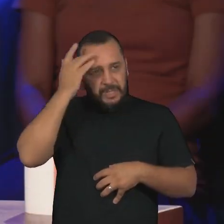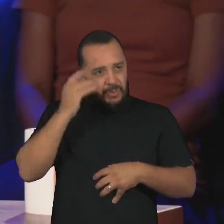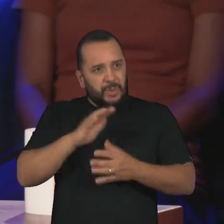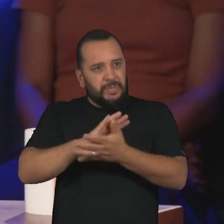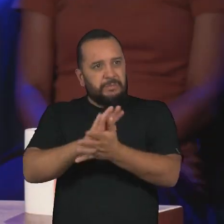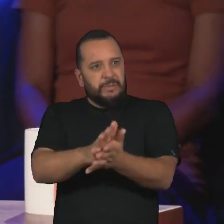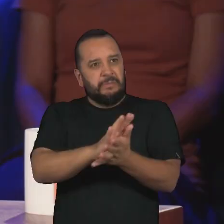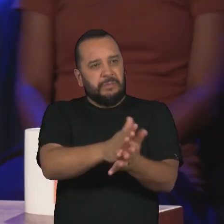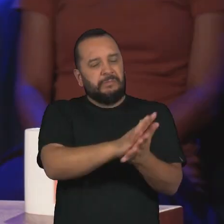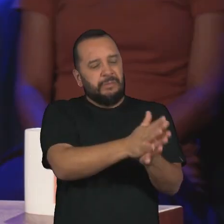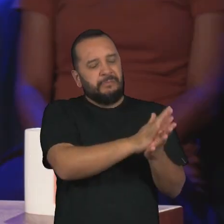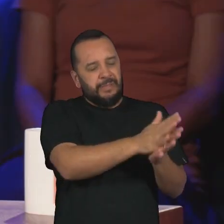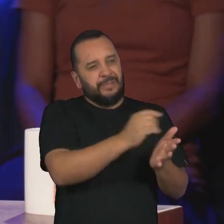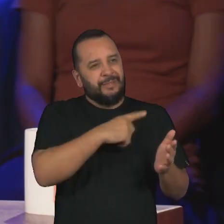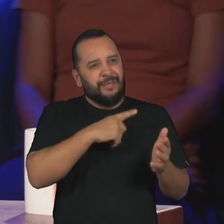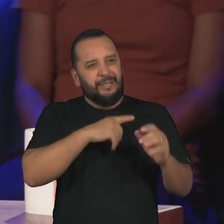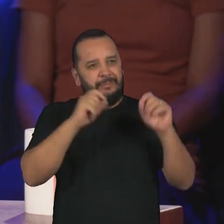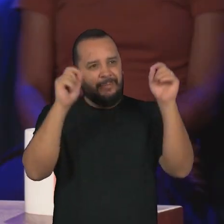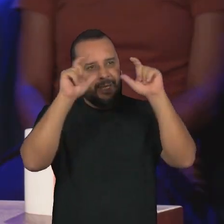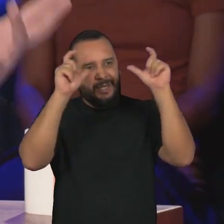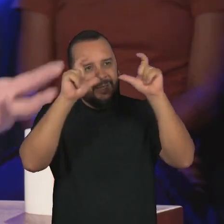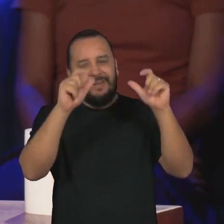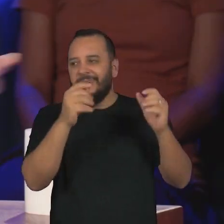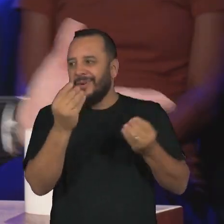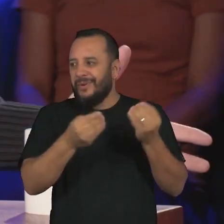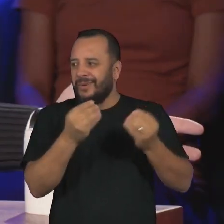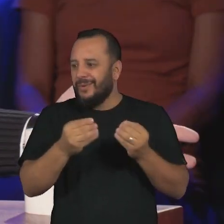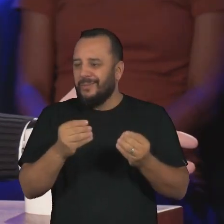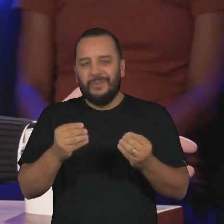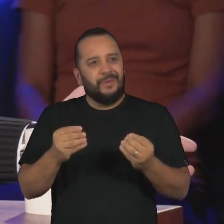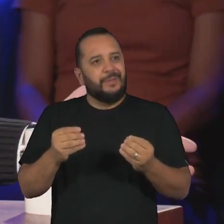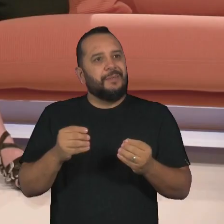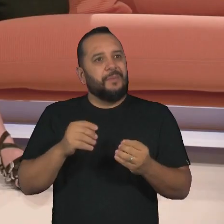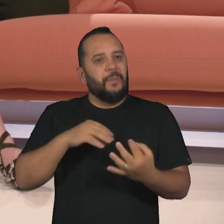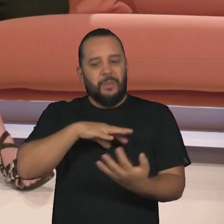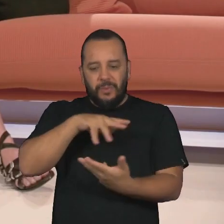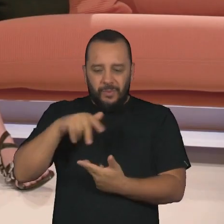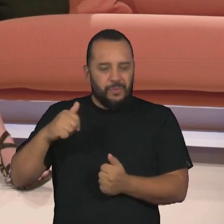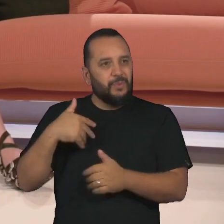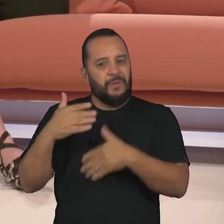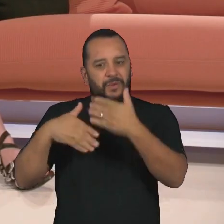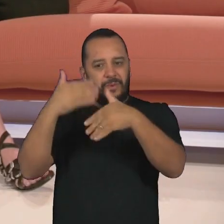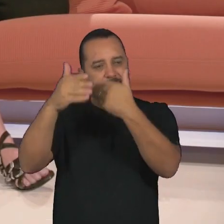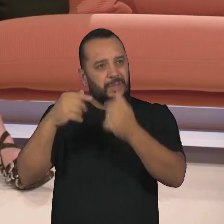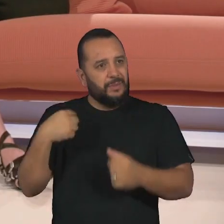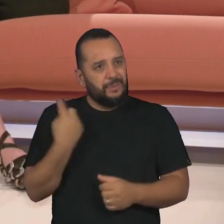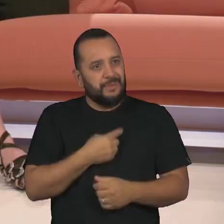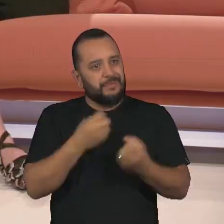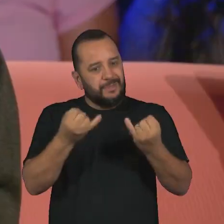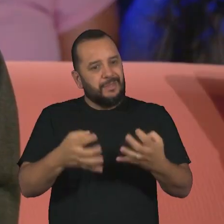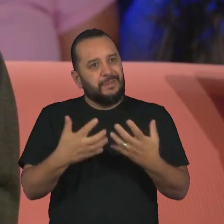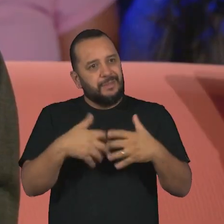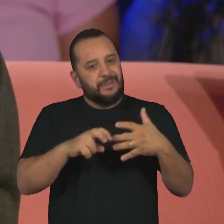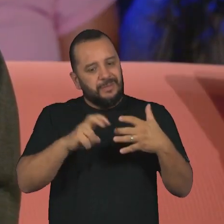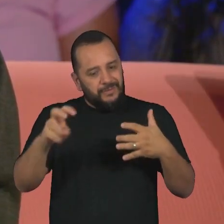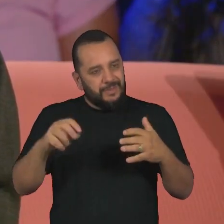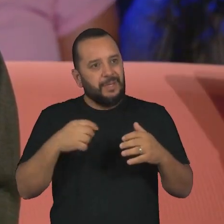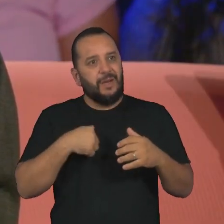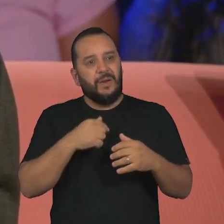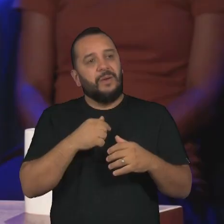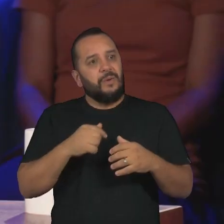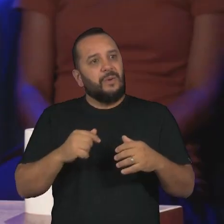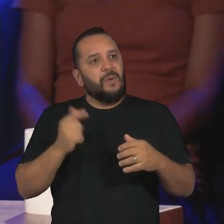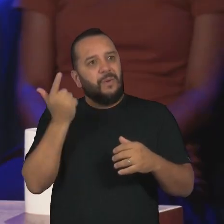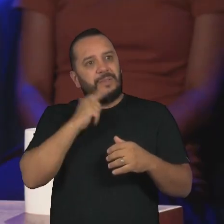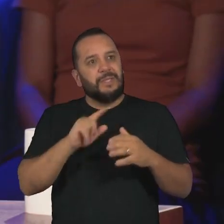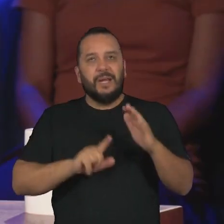E é impressionante como o mundo evolui tanto, né? A gente falando de inteligência artificial agora, de tantas máquinas, o homem chega à Lua e não